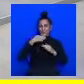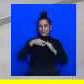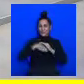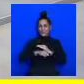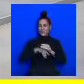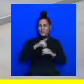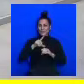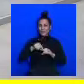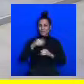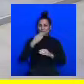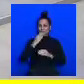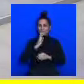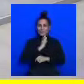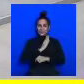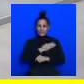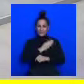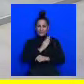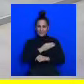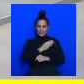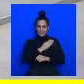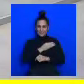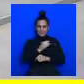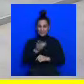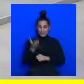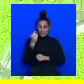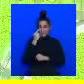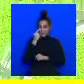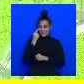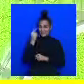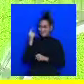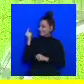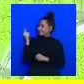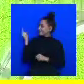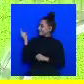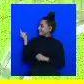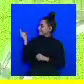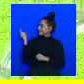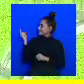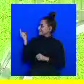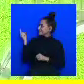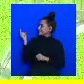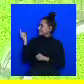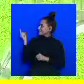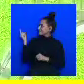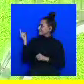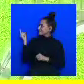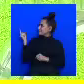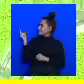agora sortearemos o time do coração. Bolas posicionadas.